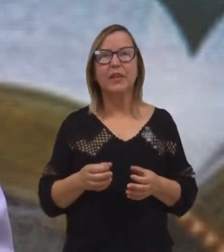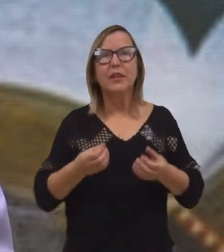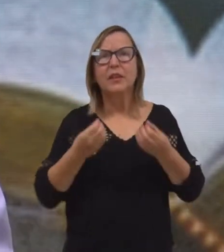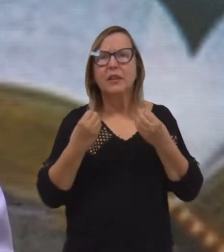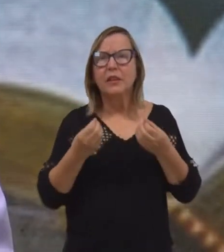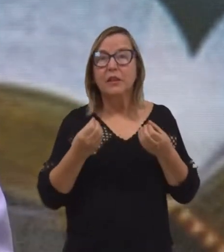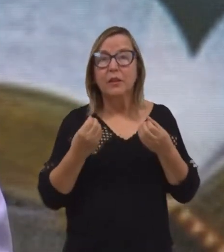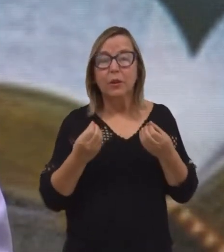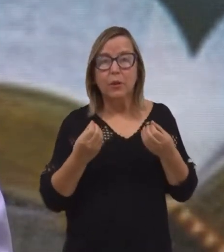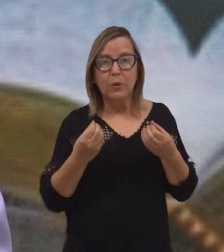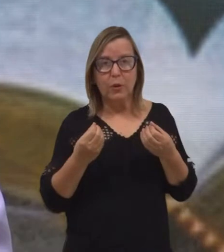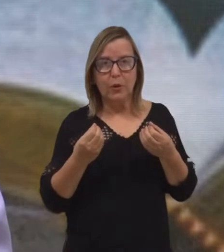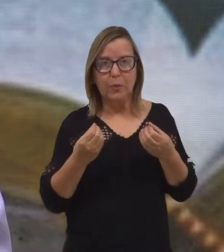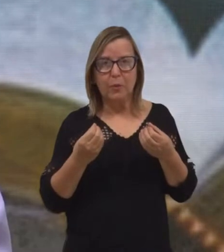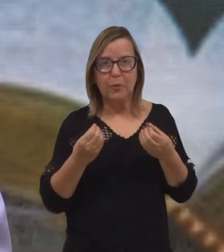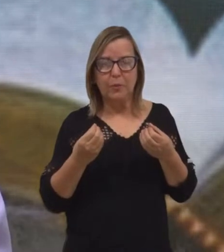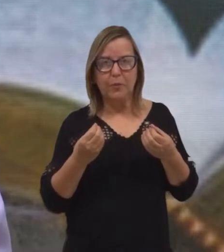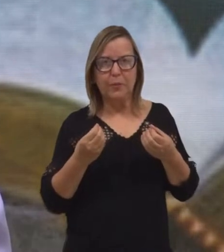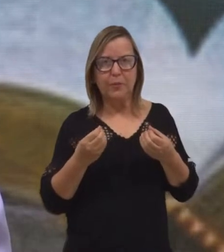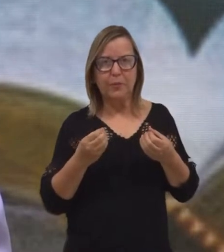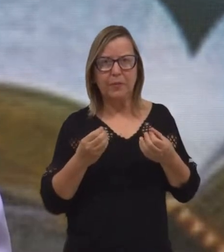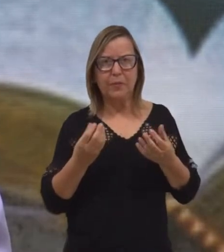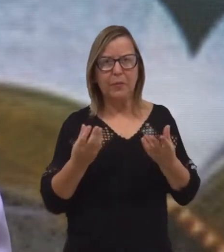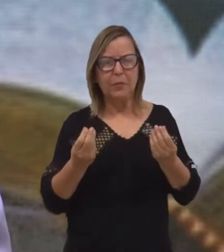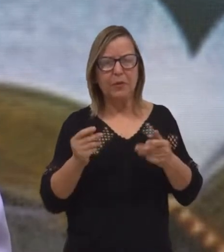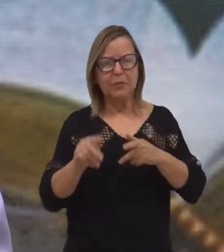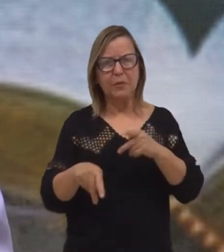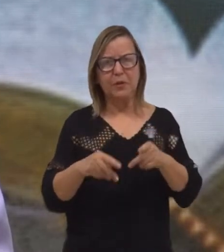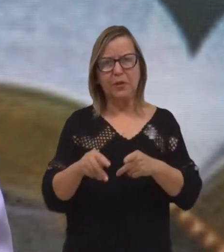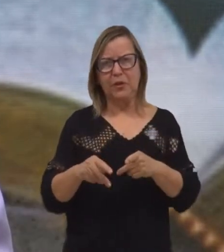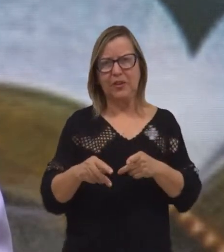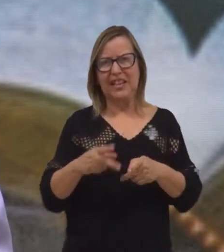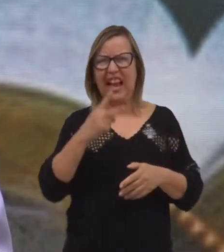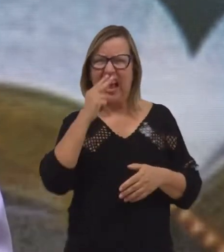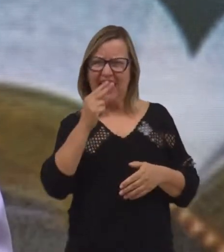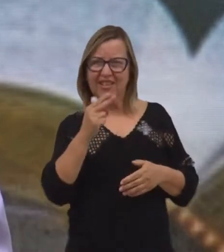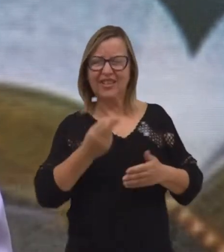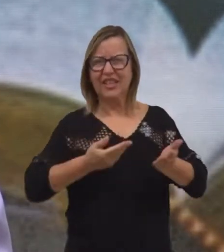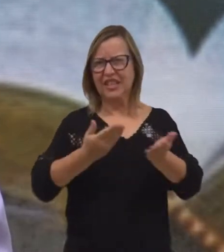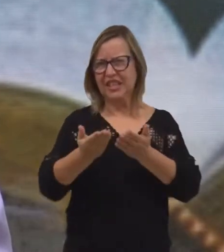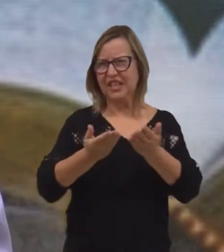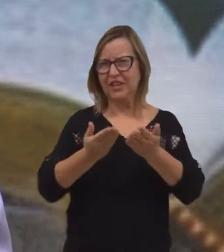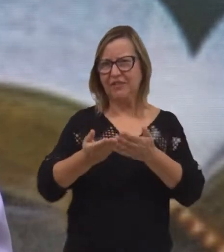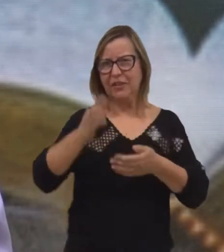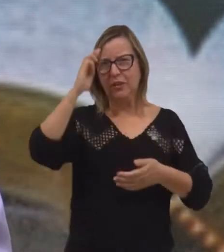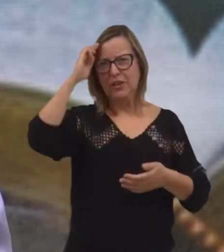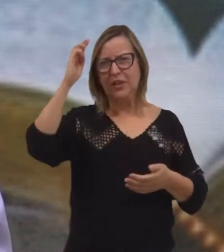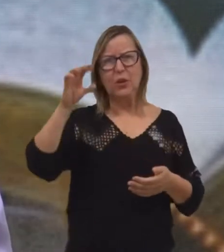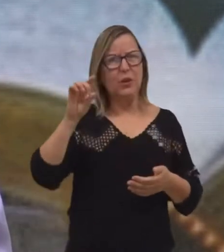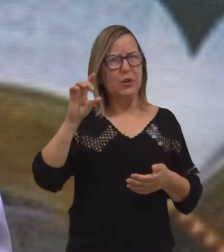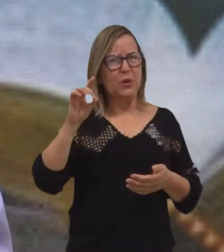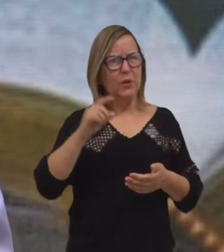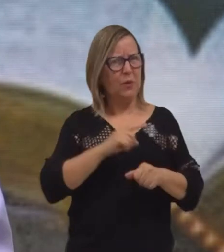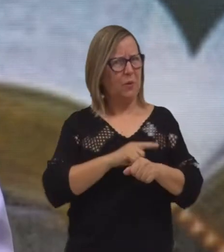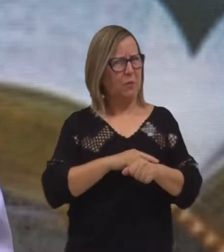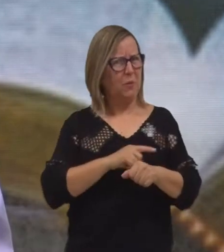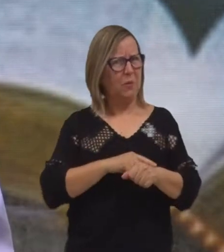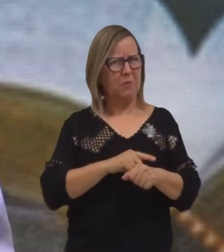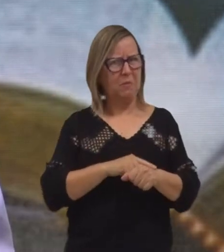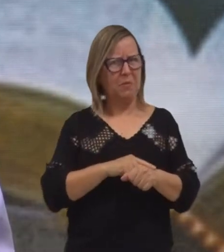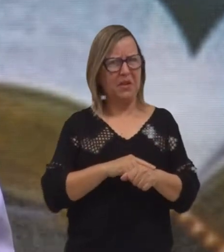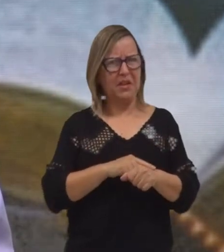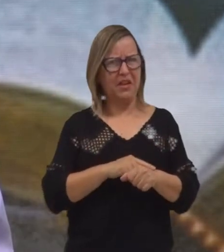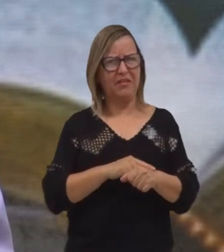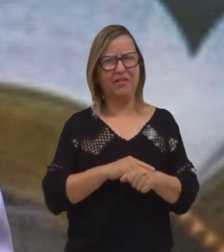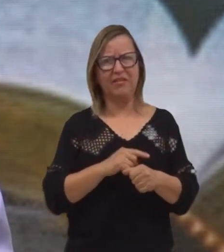muitos consideram que servir ao Senhor seja o momento especial, o ideal, é quando